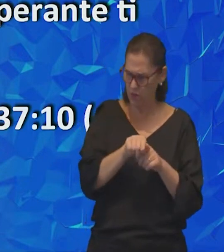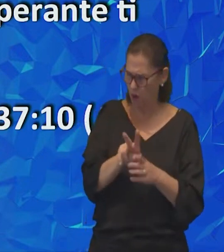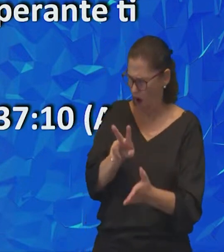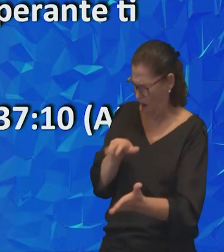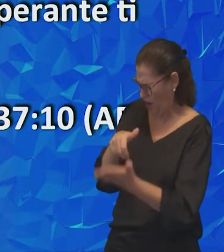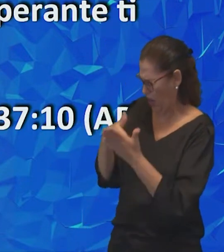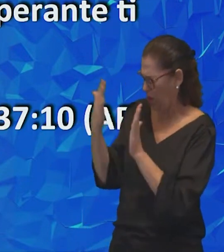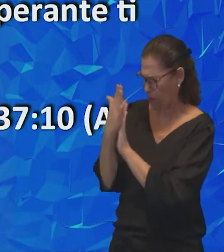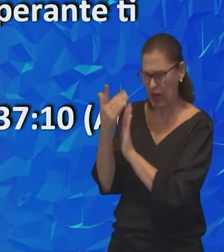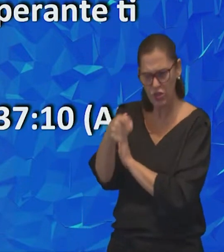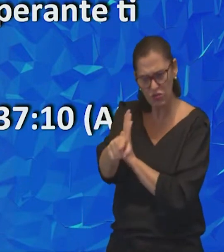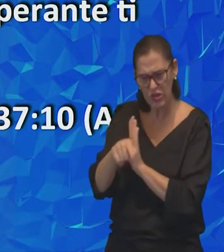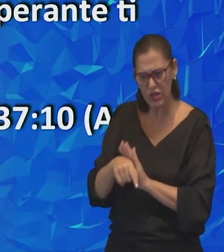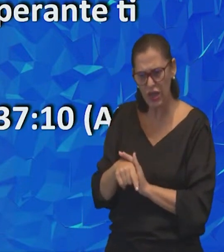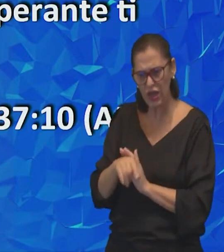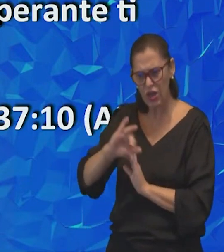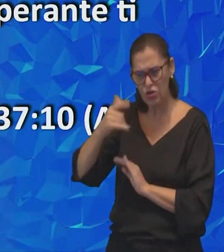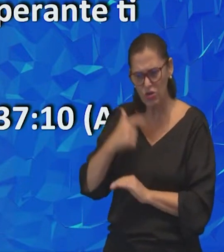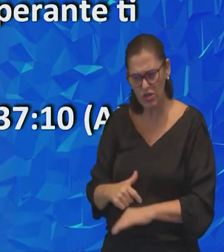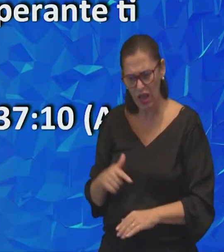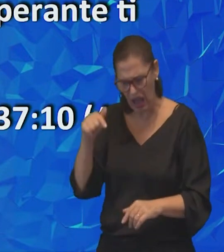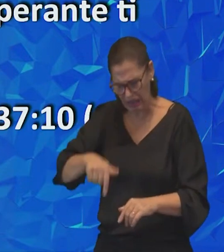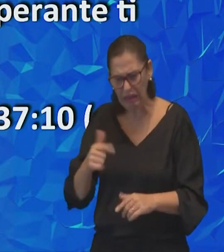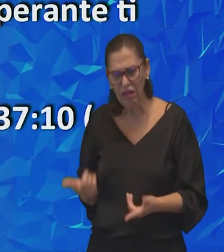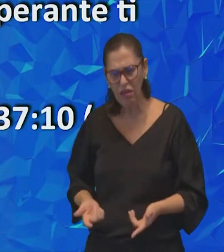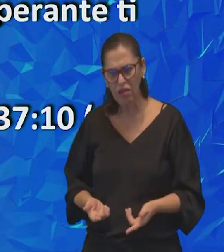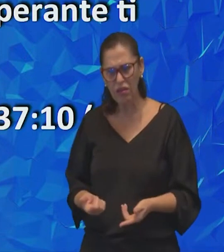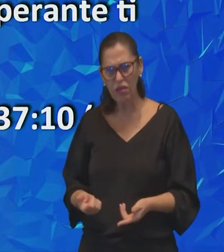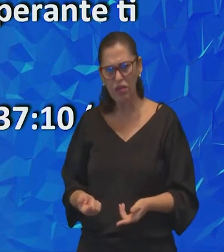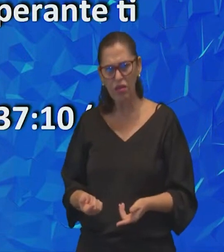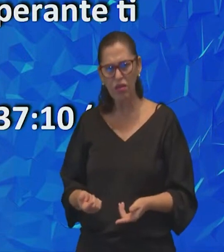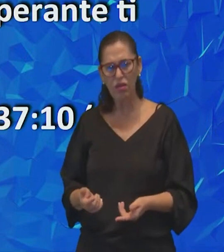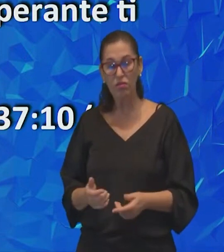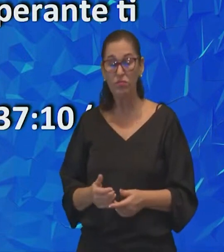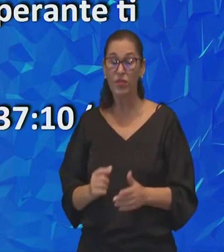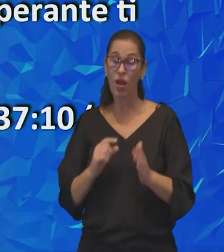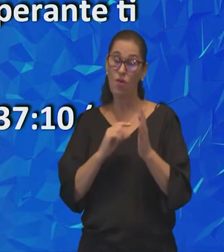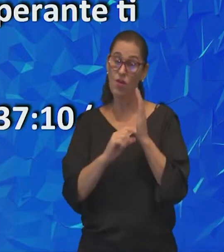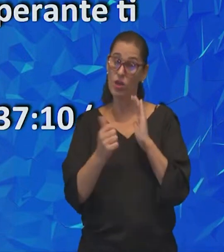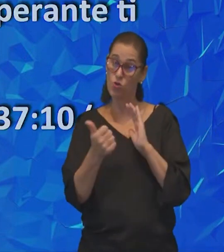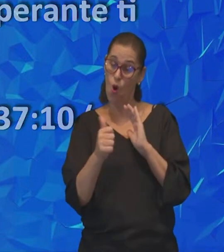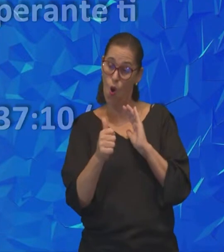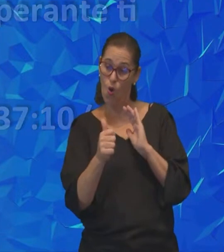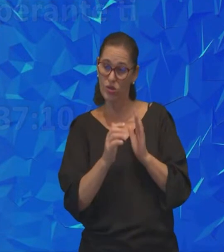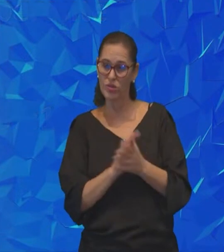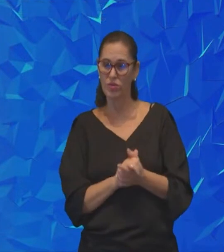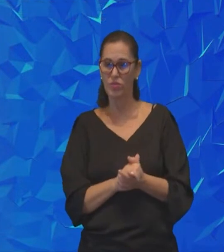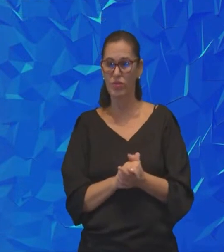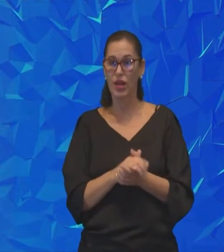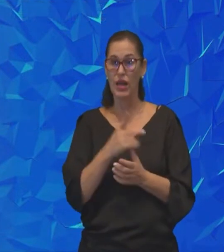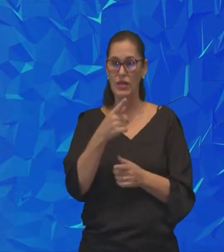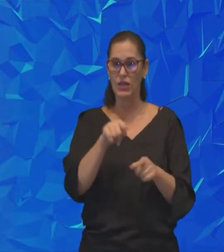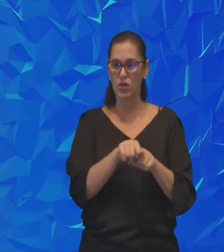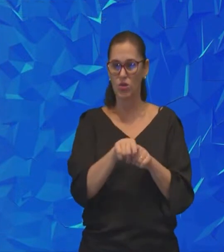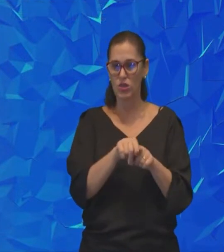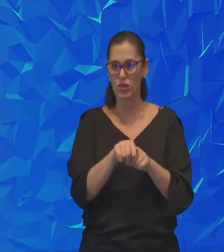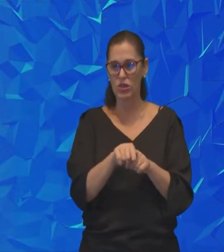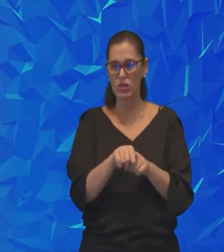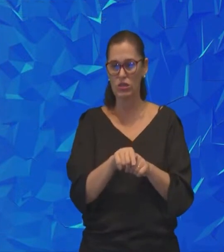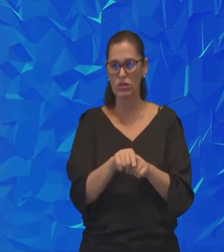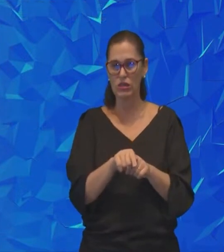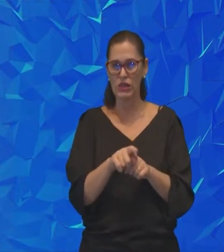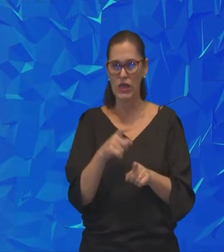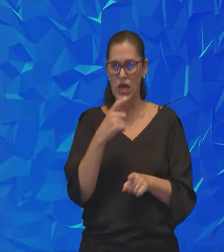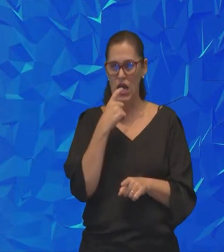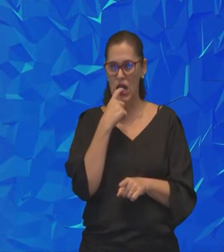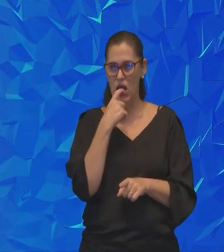inclinar-nos perante ti em terra? Verso de número 11, seus irmãos lhe tinham o quê?